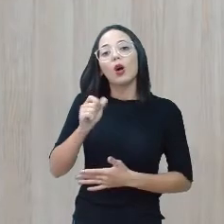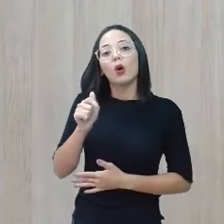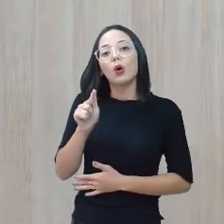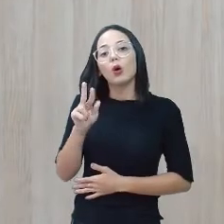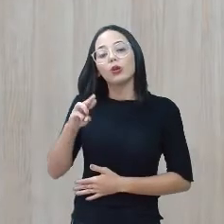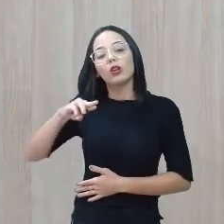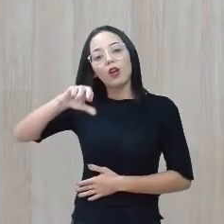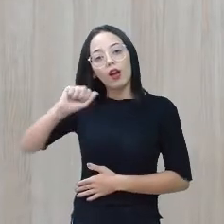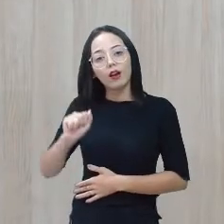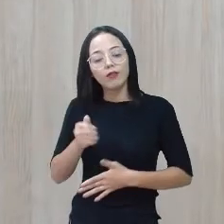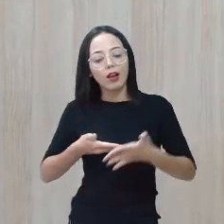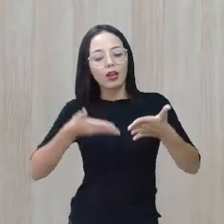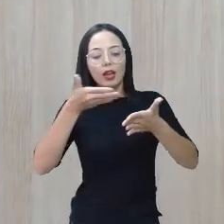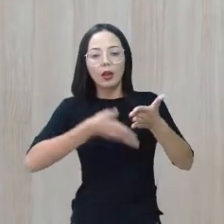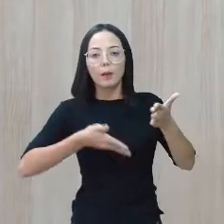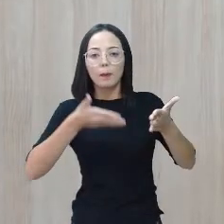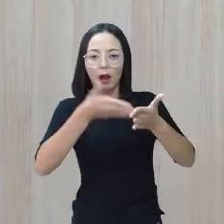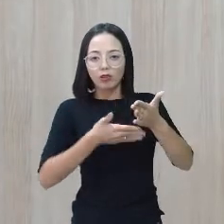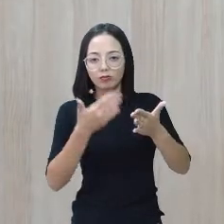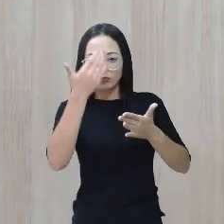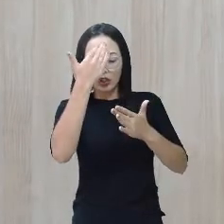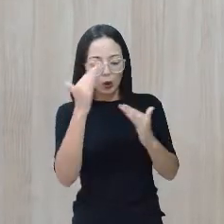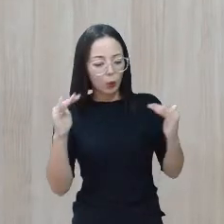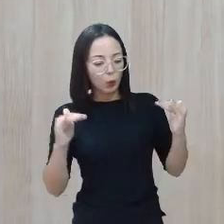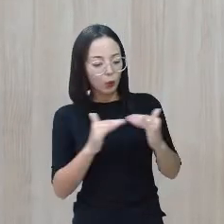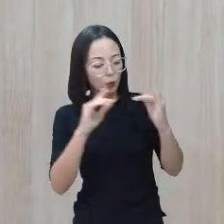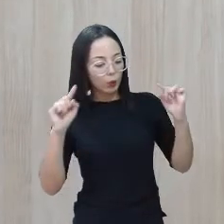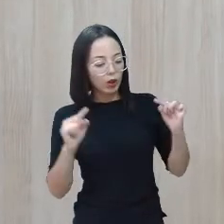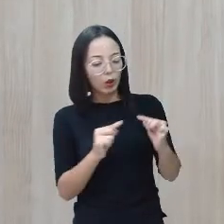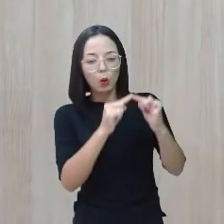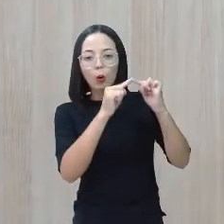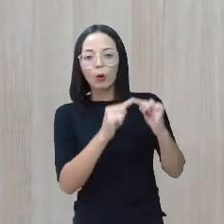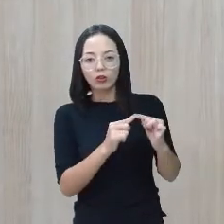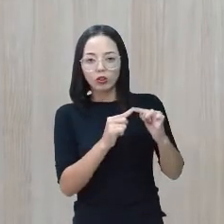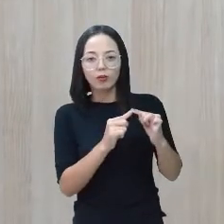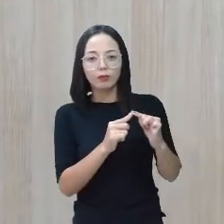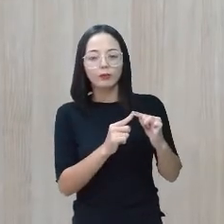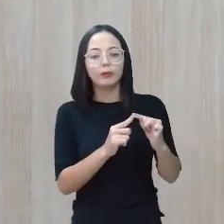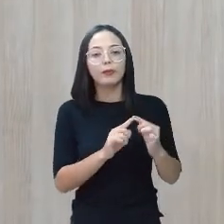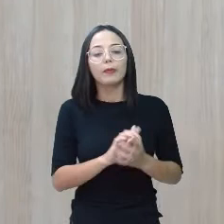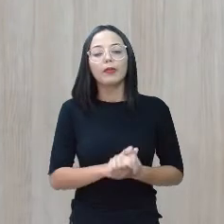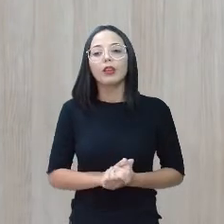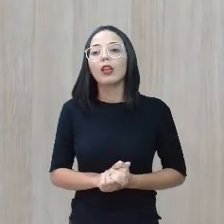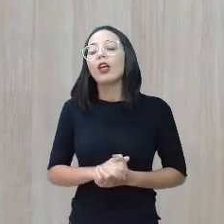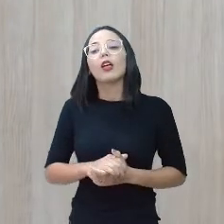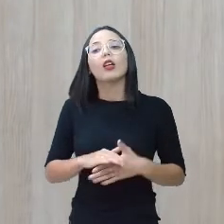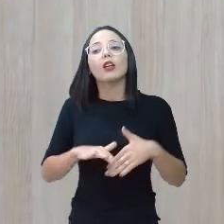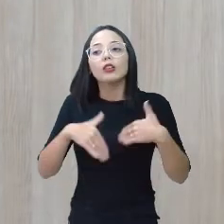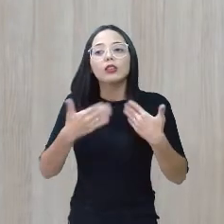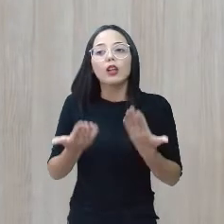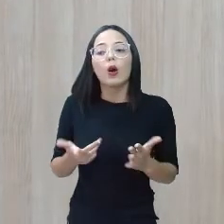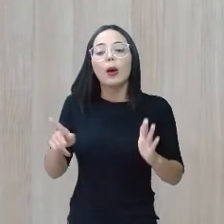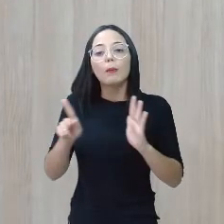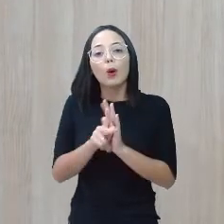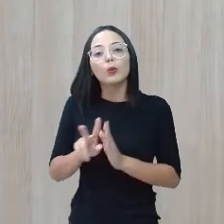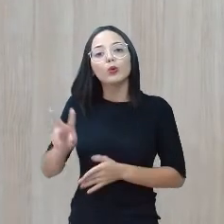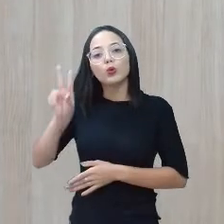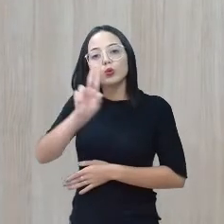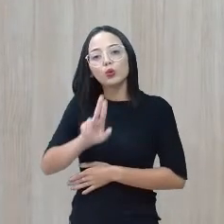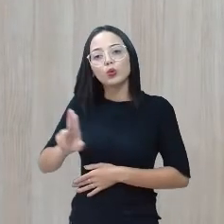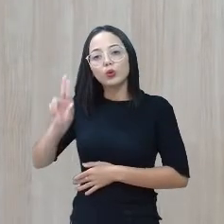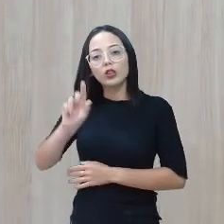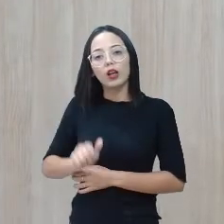diafragma, ele impede que encontre-se o espermatozoide com o óvulo. E esse aí, ele é usado